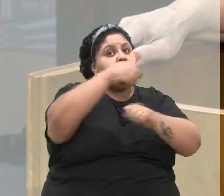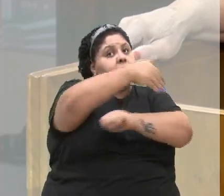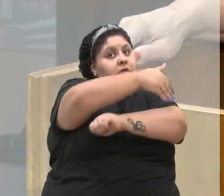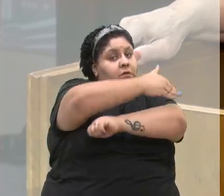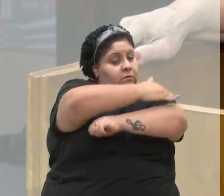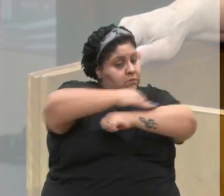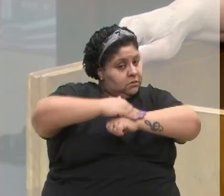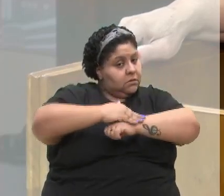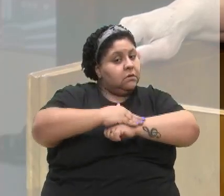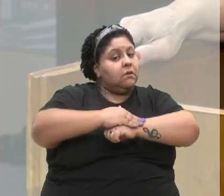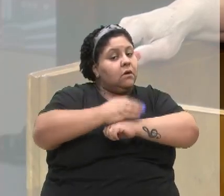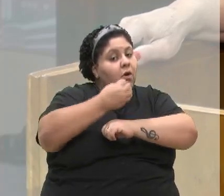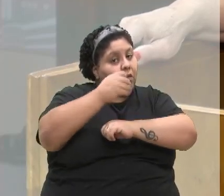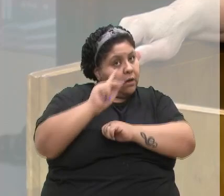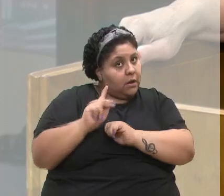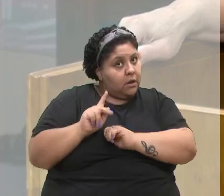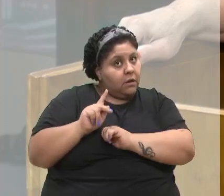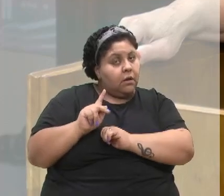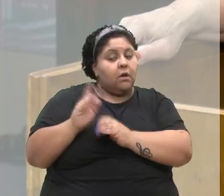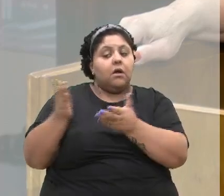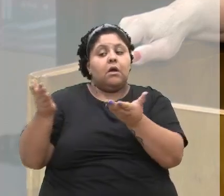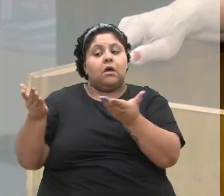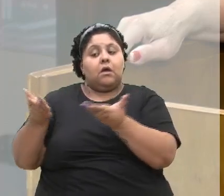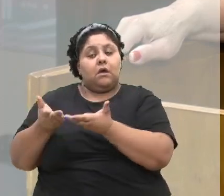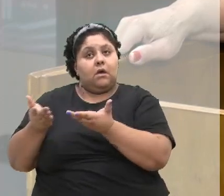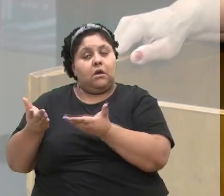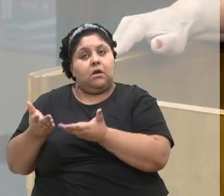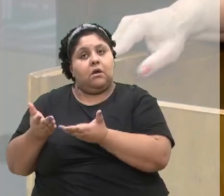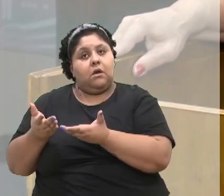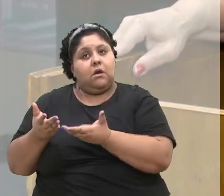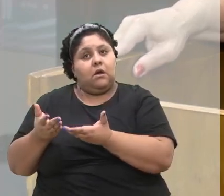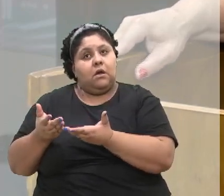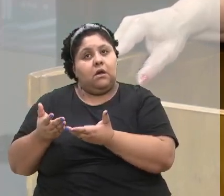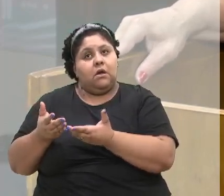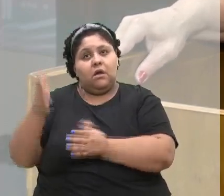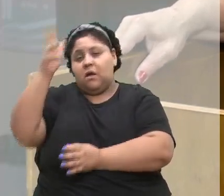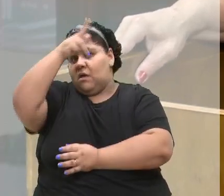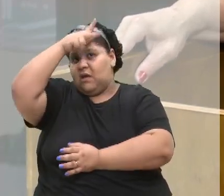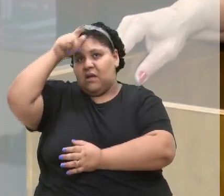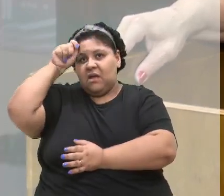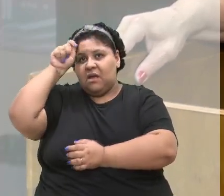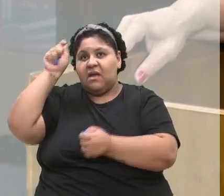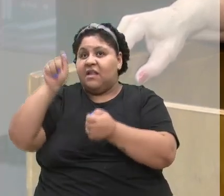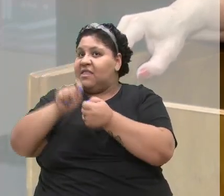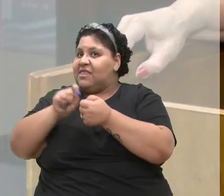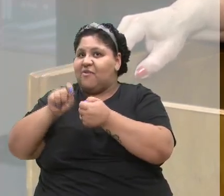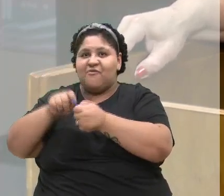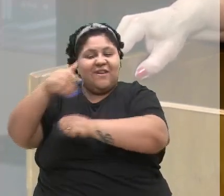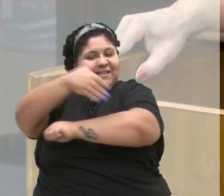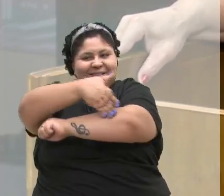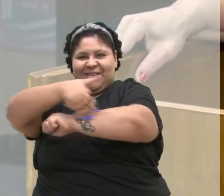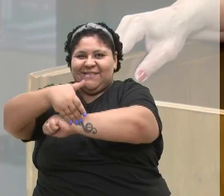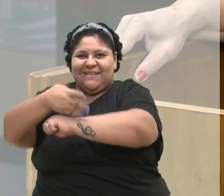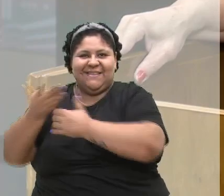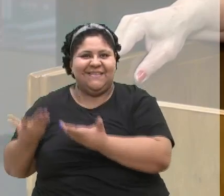O morador tem que fazer. Já a prefeitura não faz as calçadas.